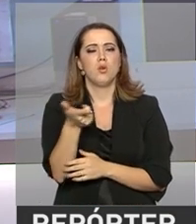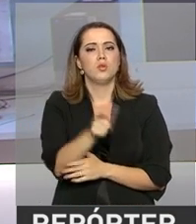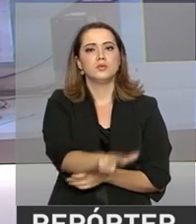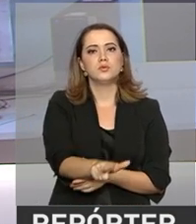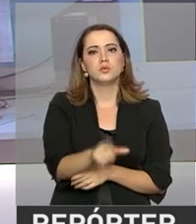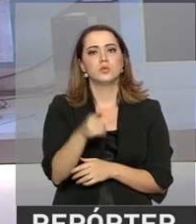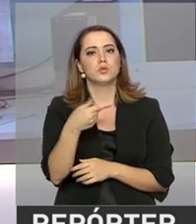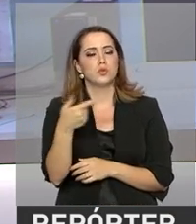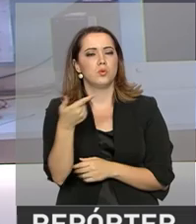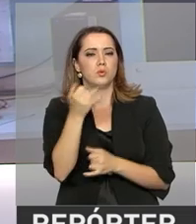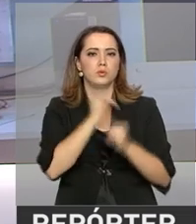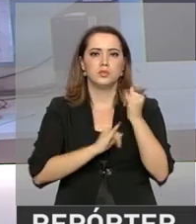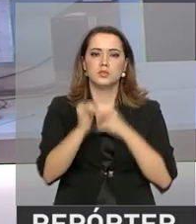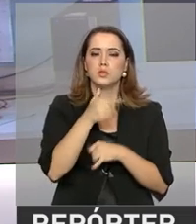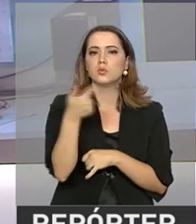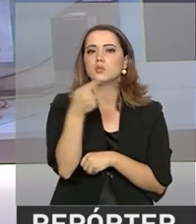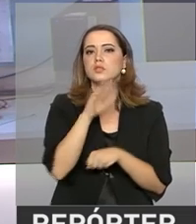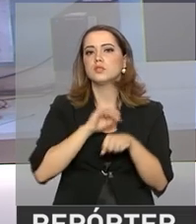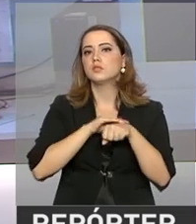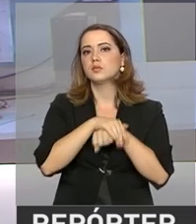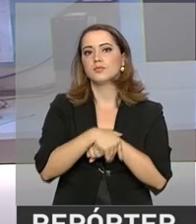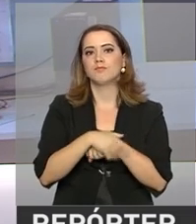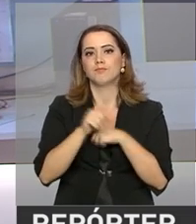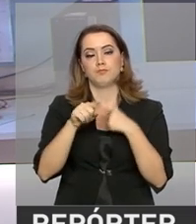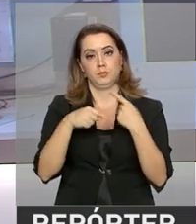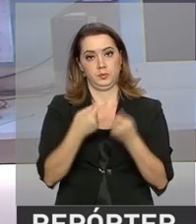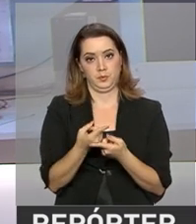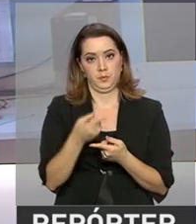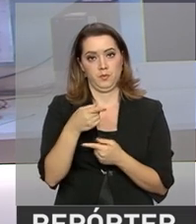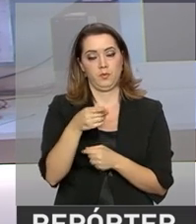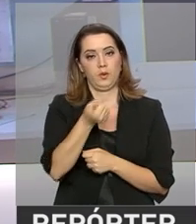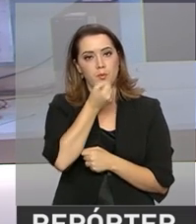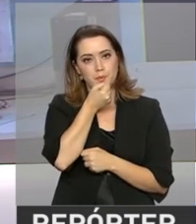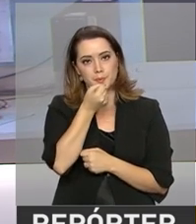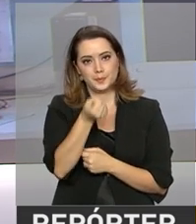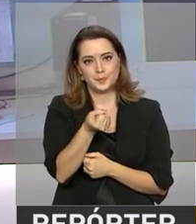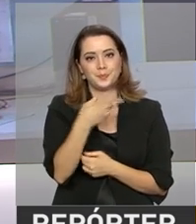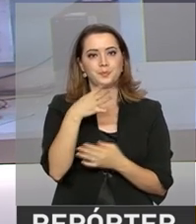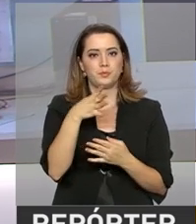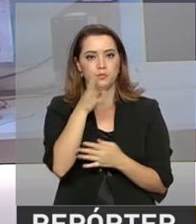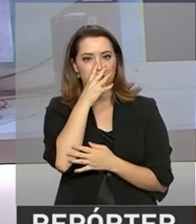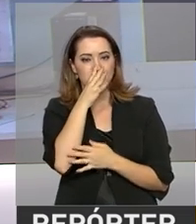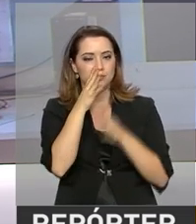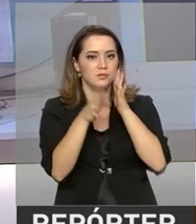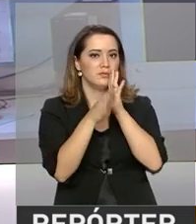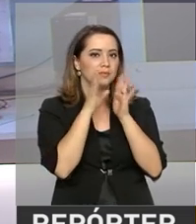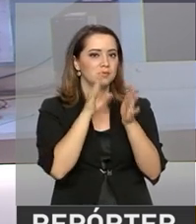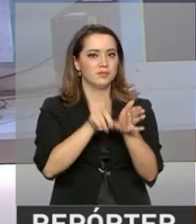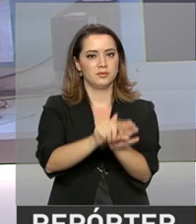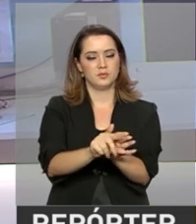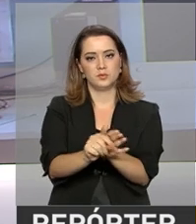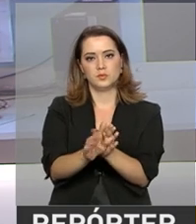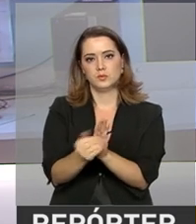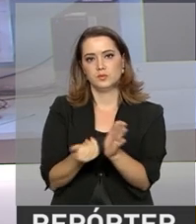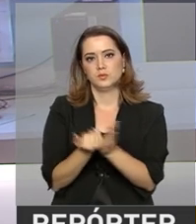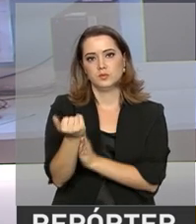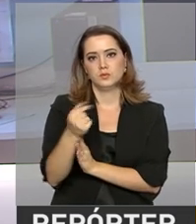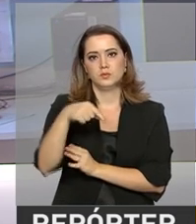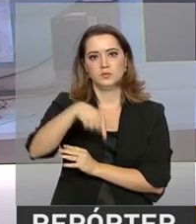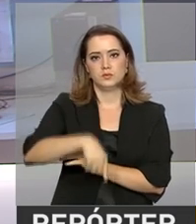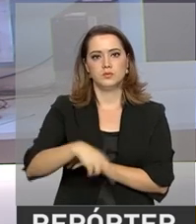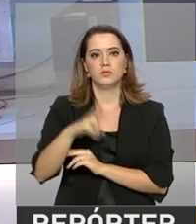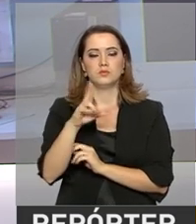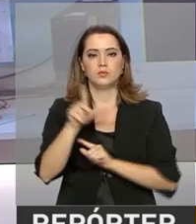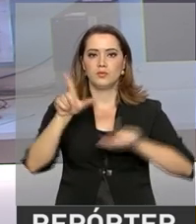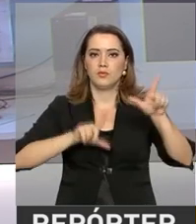qualquer momento com outras informações ou às sete da noite com a nossa próxima edição acompanhe também as novidades em nossas redes sociais continue com a gente